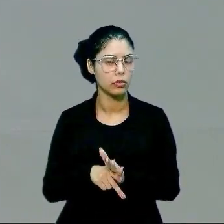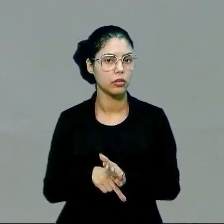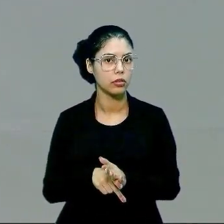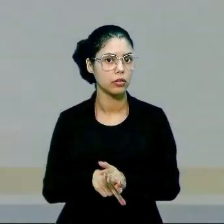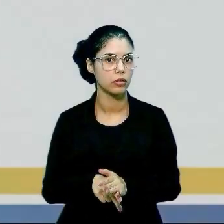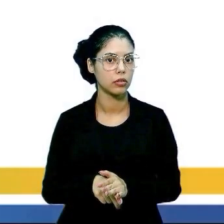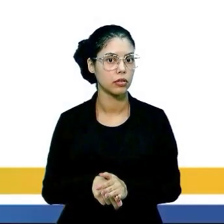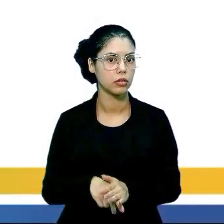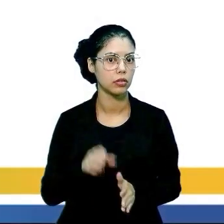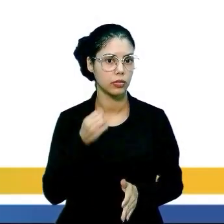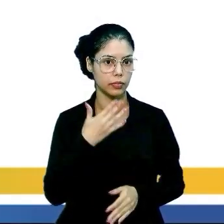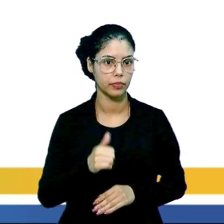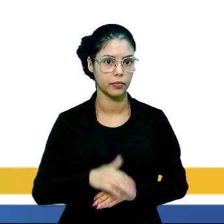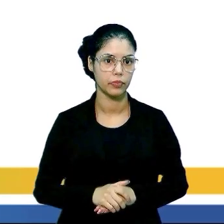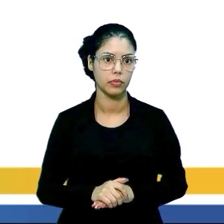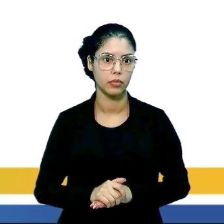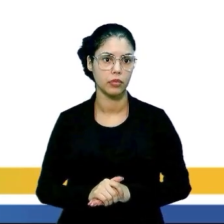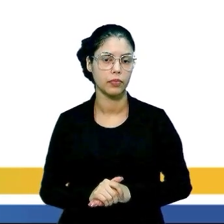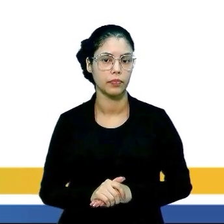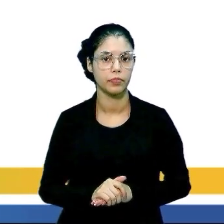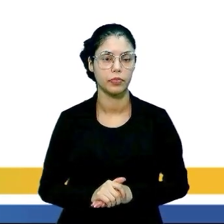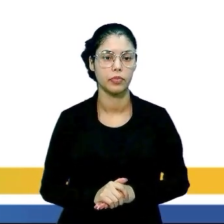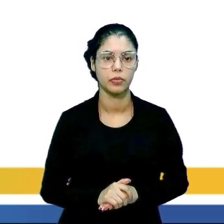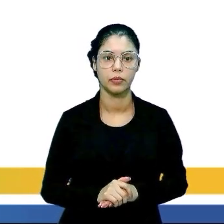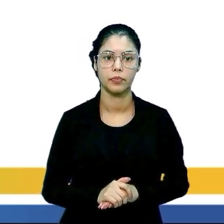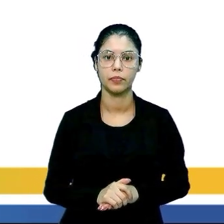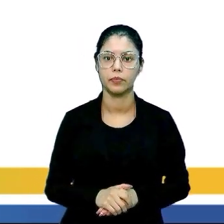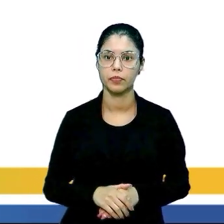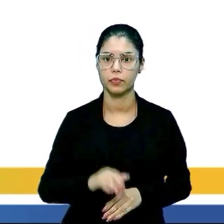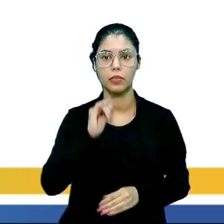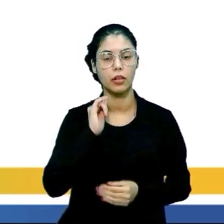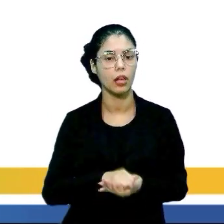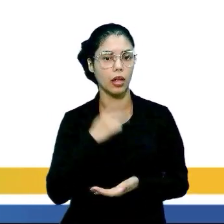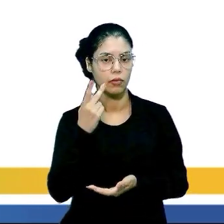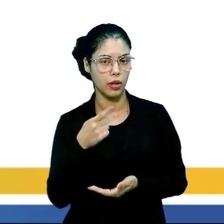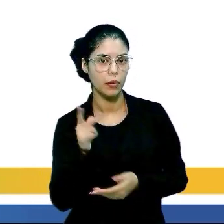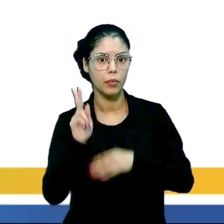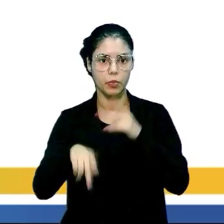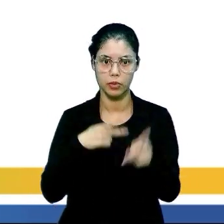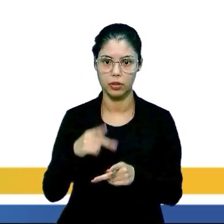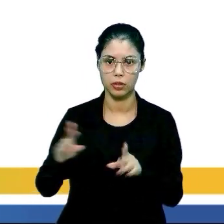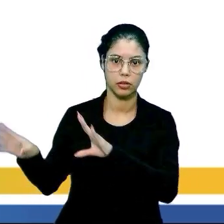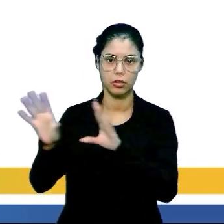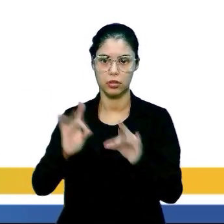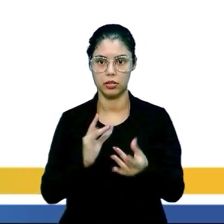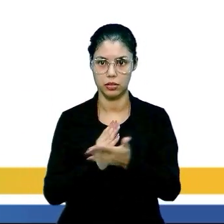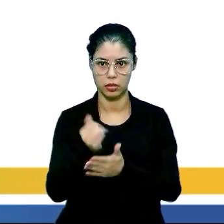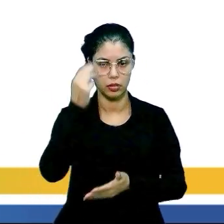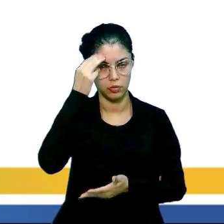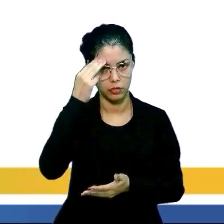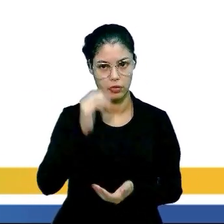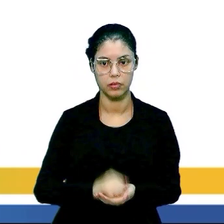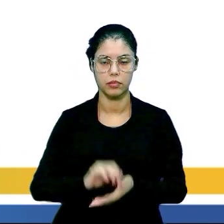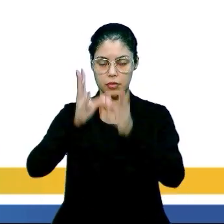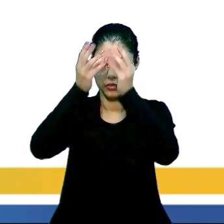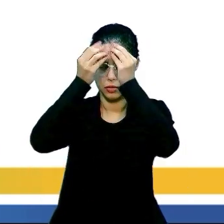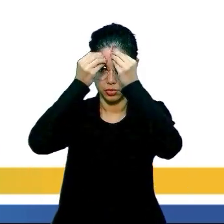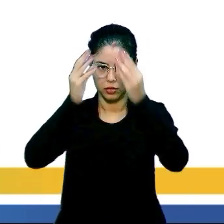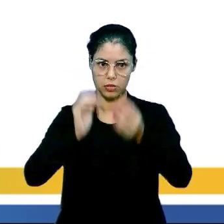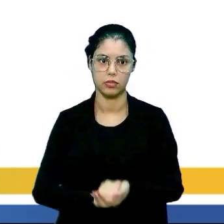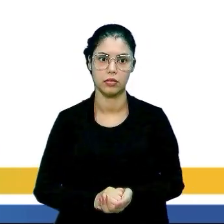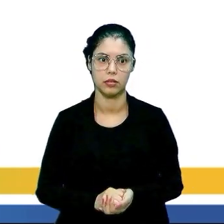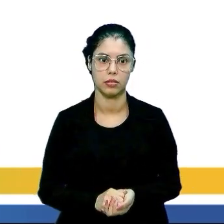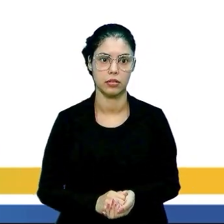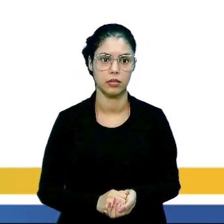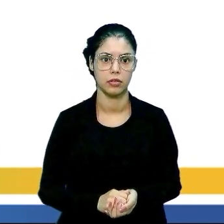essa efetivação, tá? Então, aí, esses ditados populares, eles tendem a resgatar essas memórias. Não seria